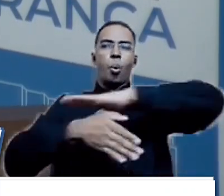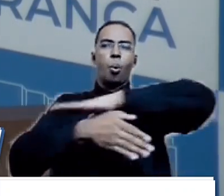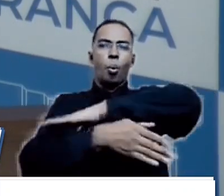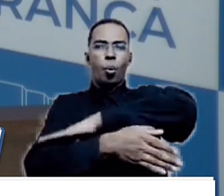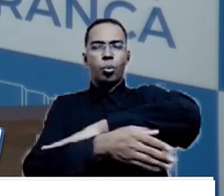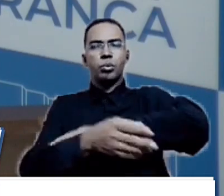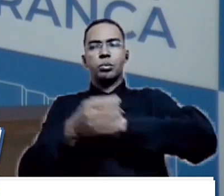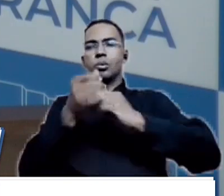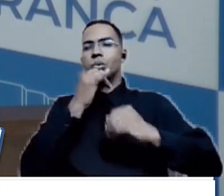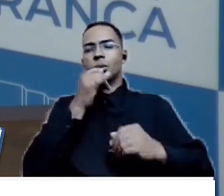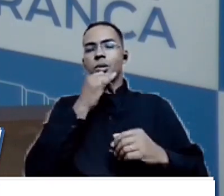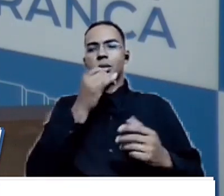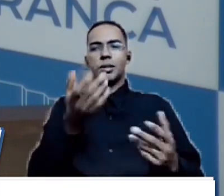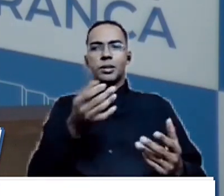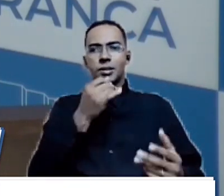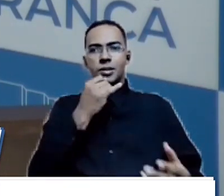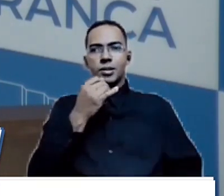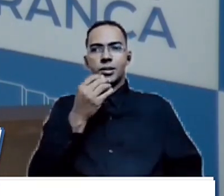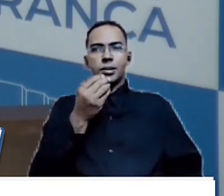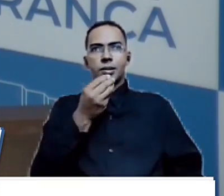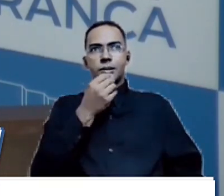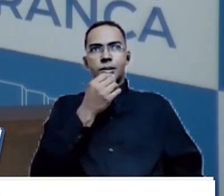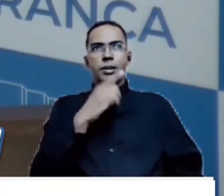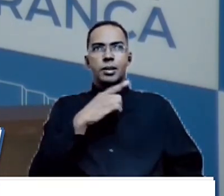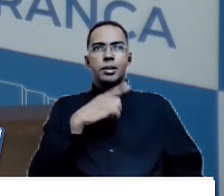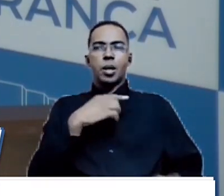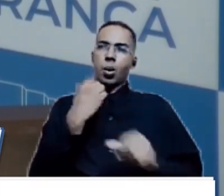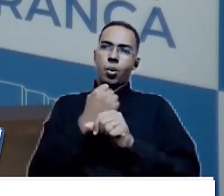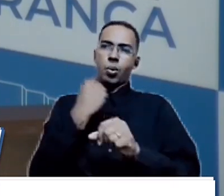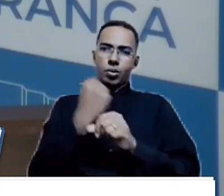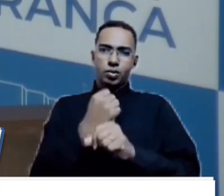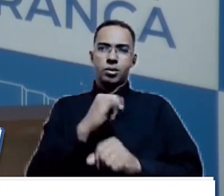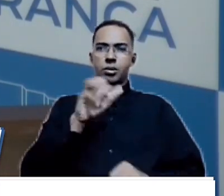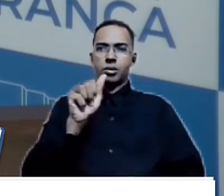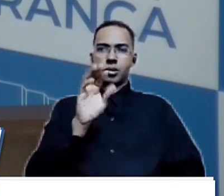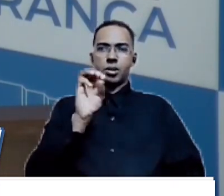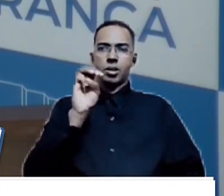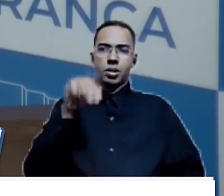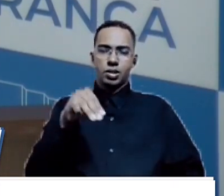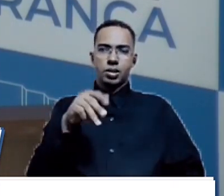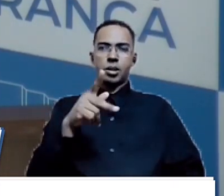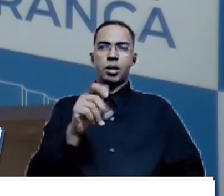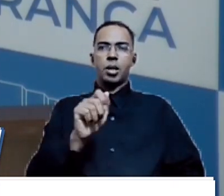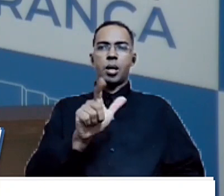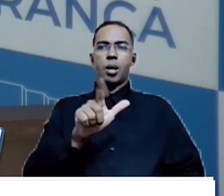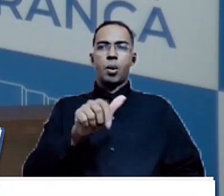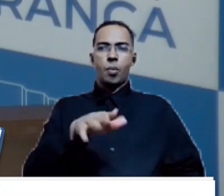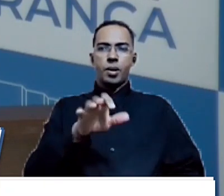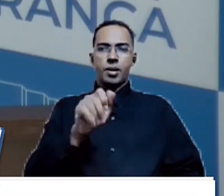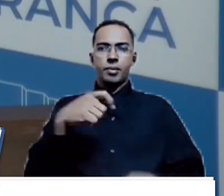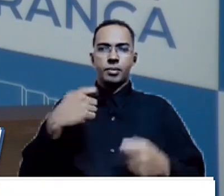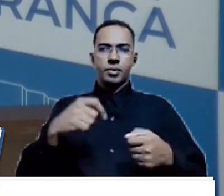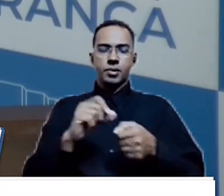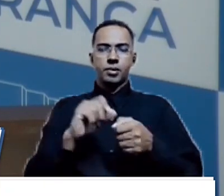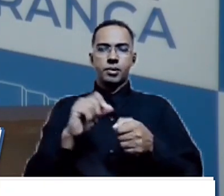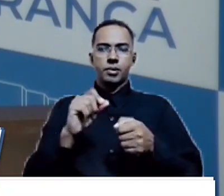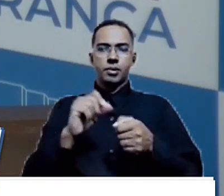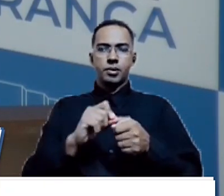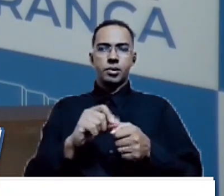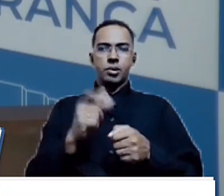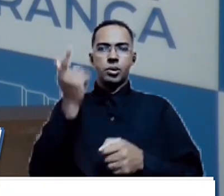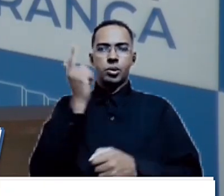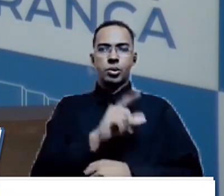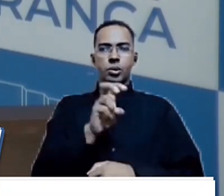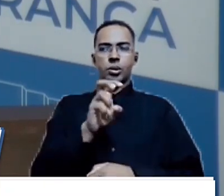exemplo tem uma obra no Jardim Palmeiras que precisa ser realizada que nós conseguimos 500 mil reais